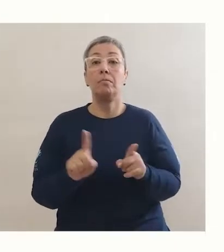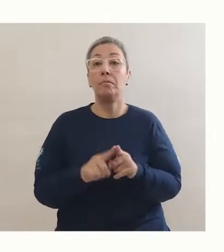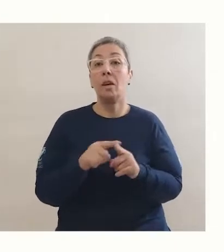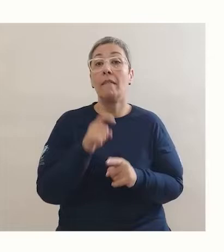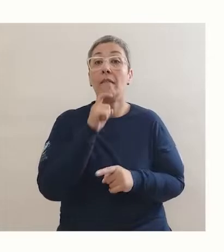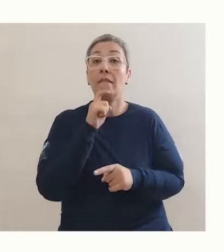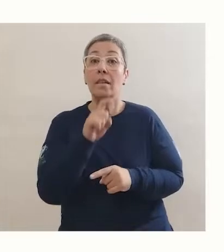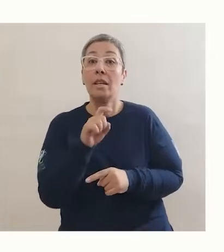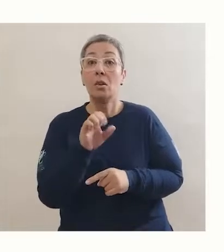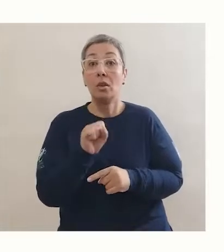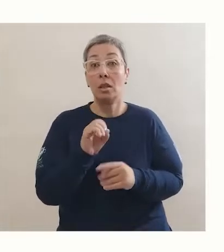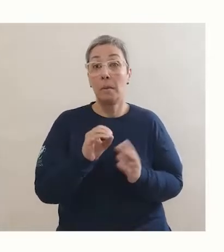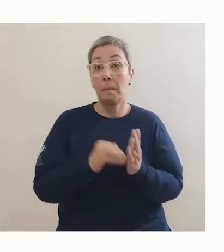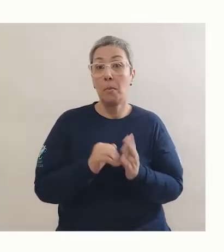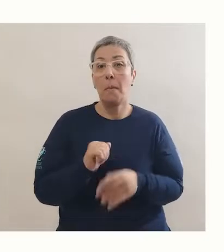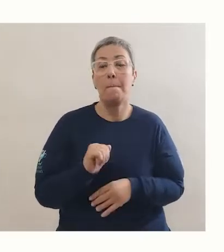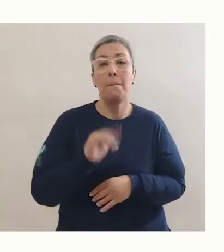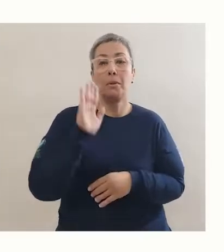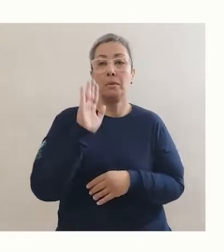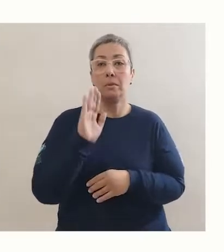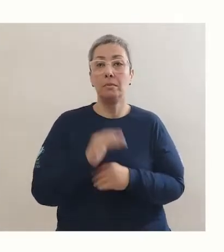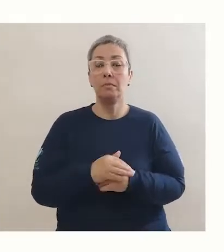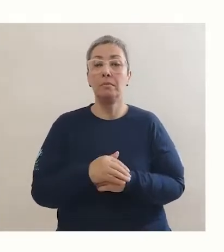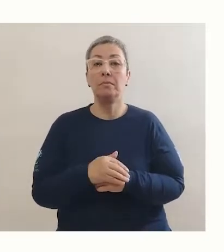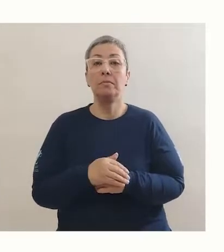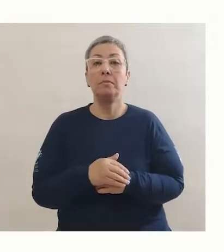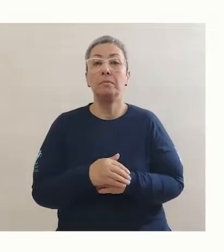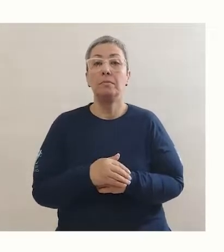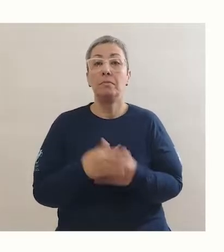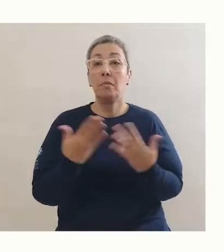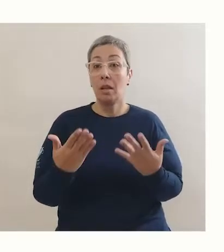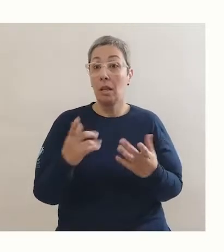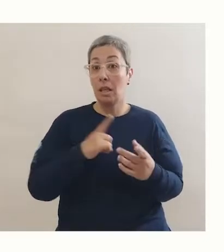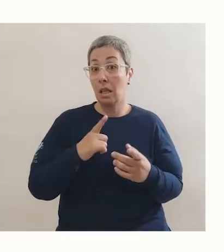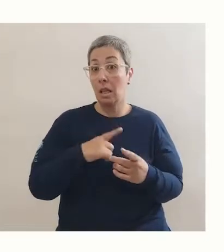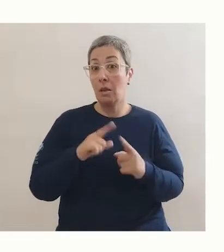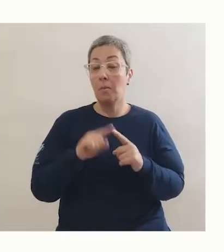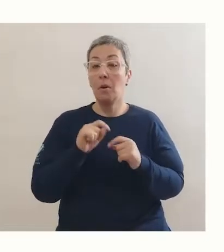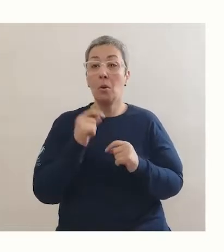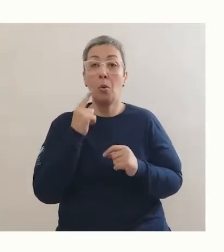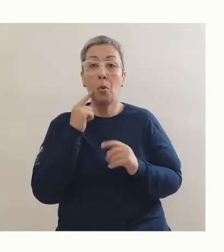vendo, distribuição da população indígena no Brasil,